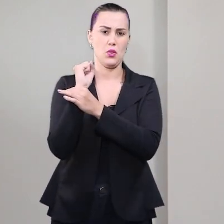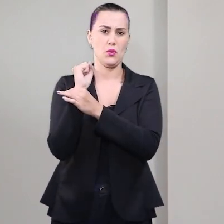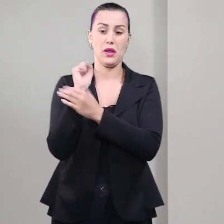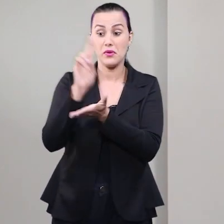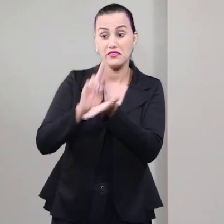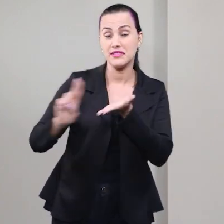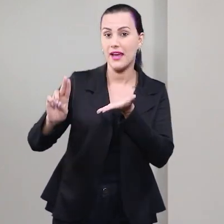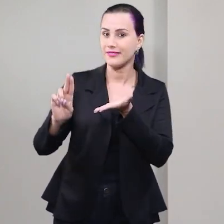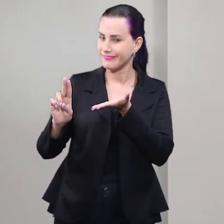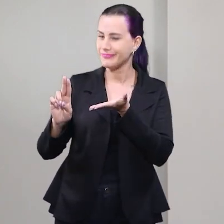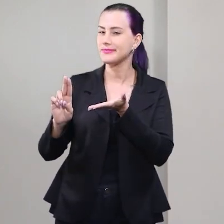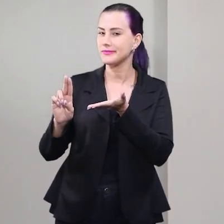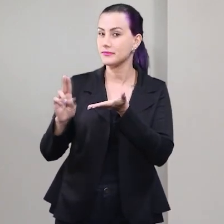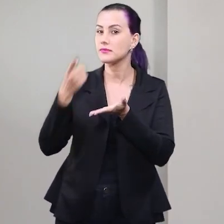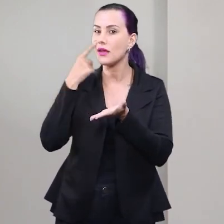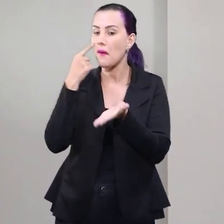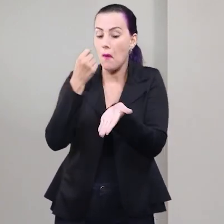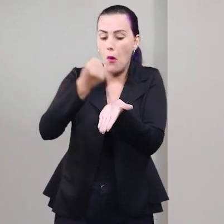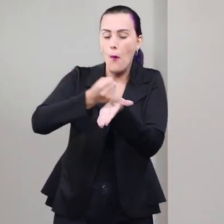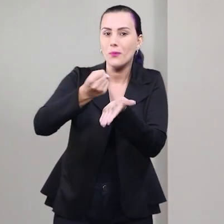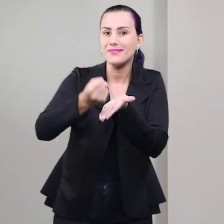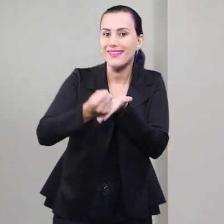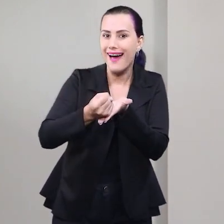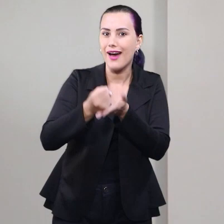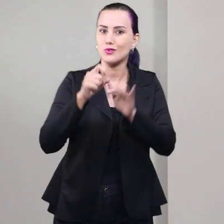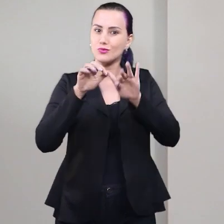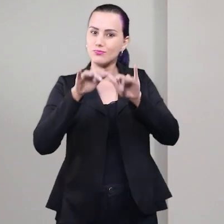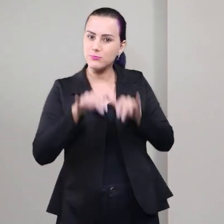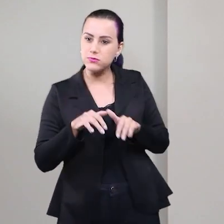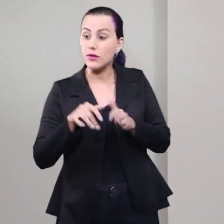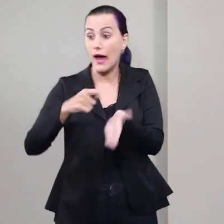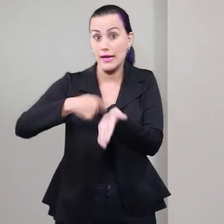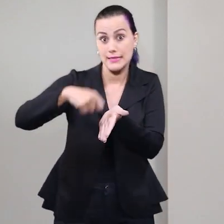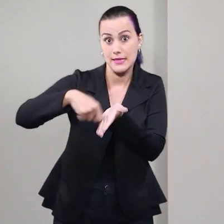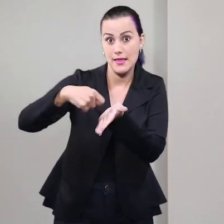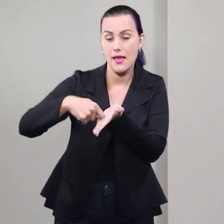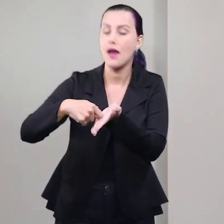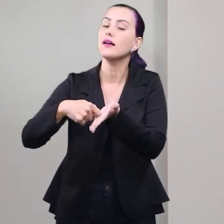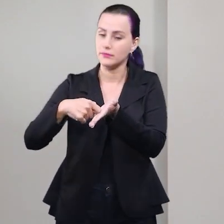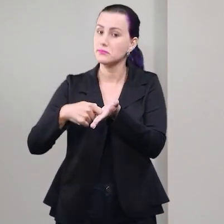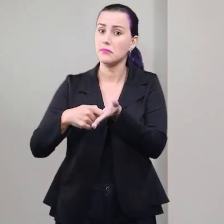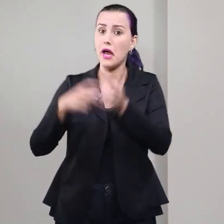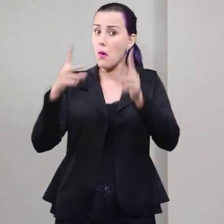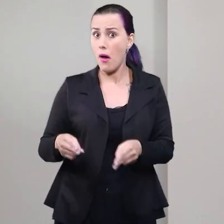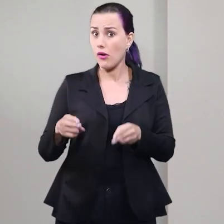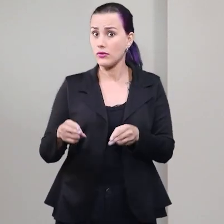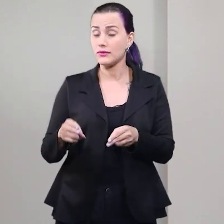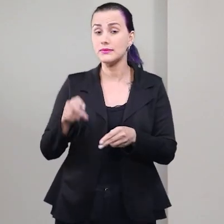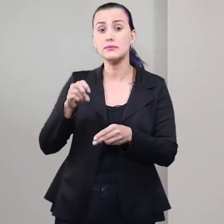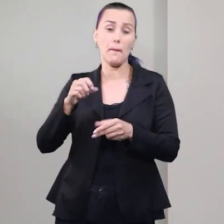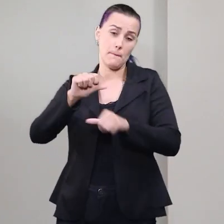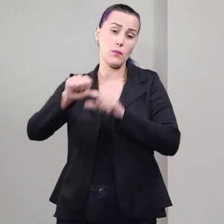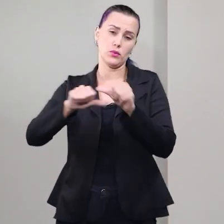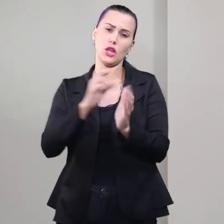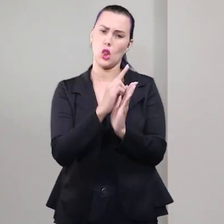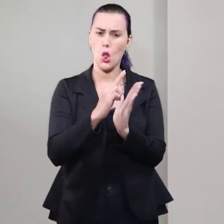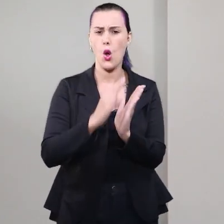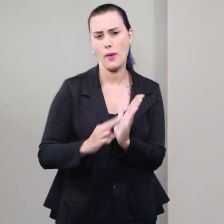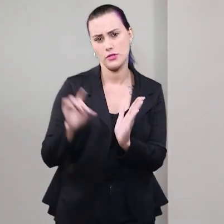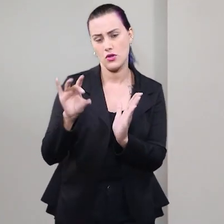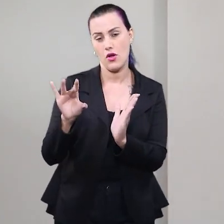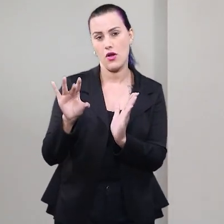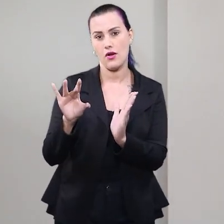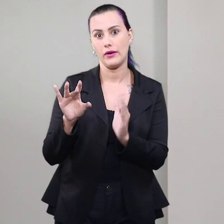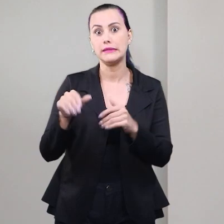os contratos que elas fazem com seus clientes, eles são idênticos, eles são iguais, muda apenas o nome da pessoa. E imagine que